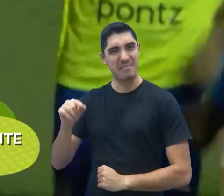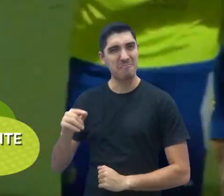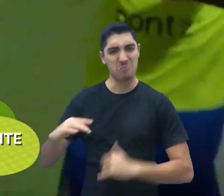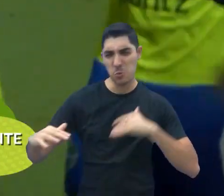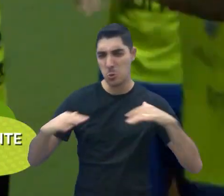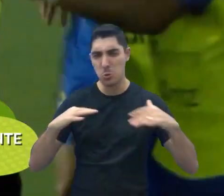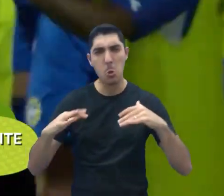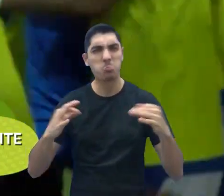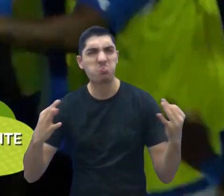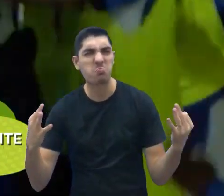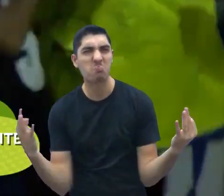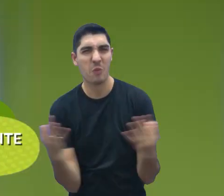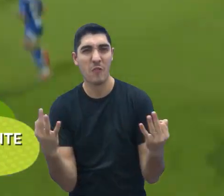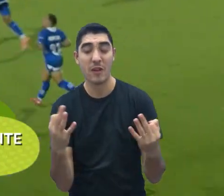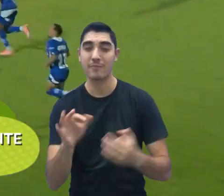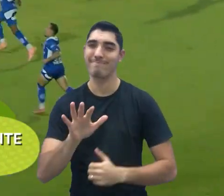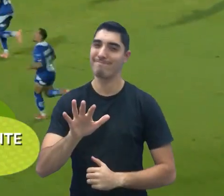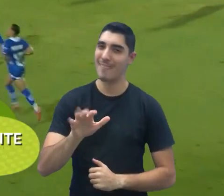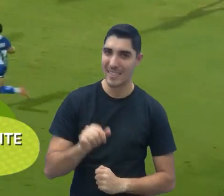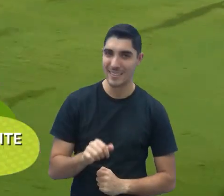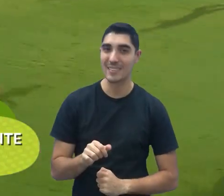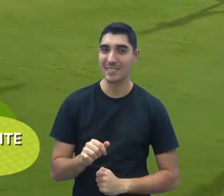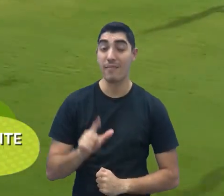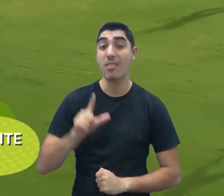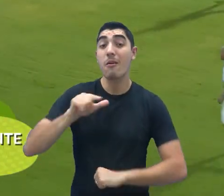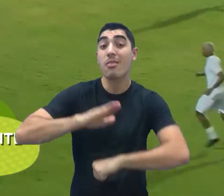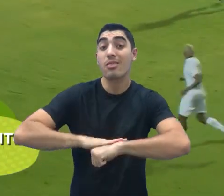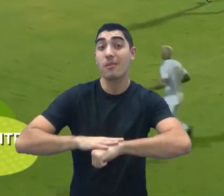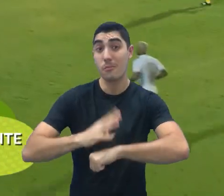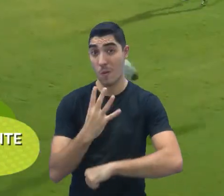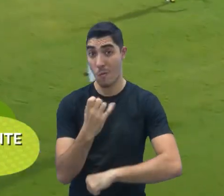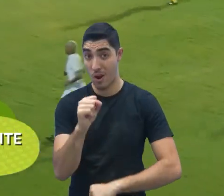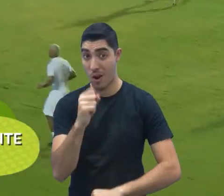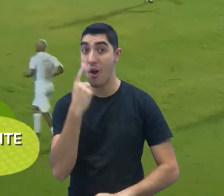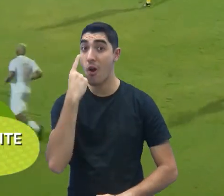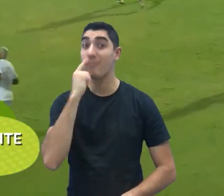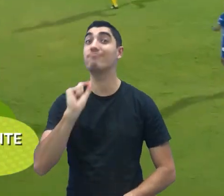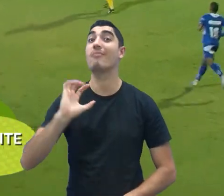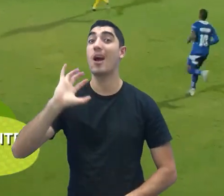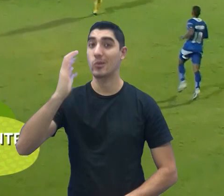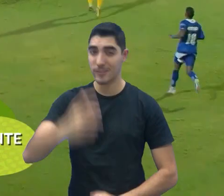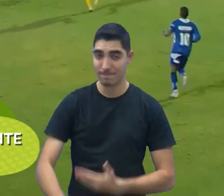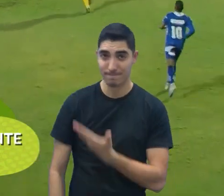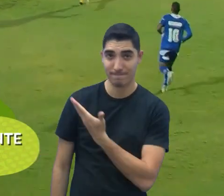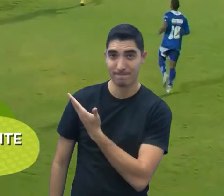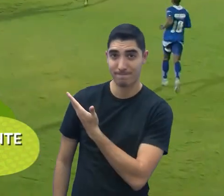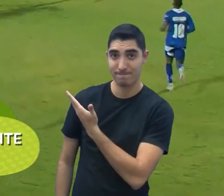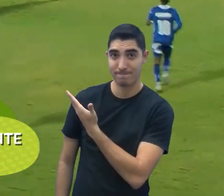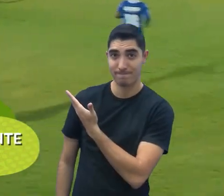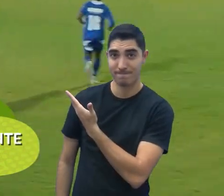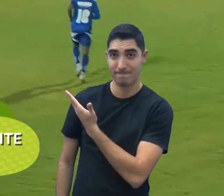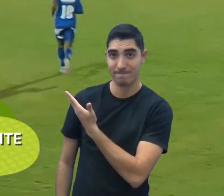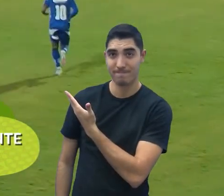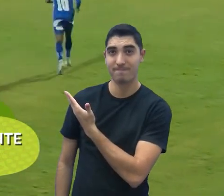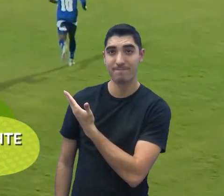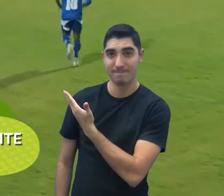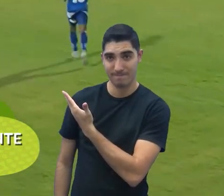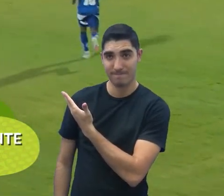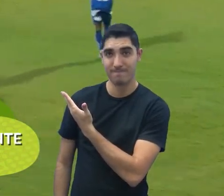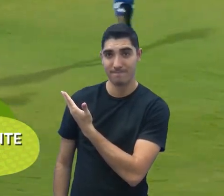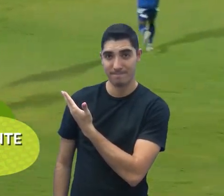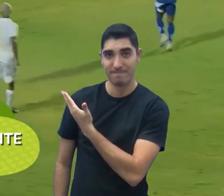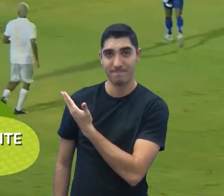perfeito, mas só parecia. Aos 48 minutos, bola cruzada na área. Canela ajeitou